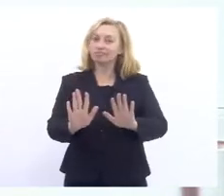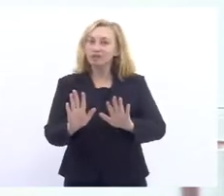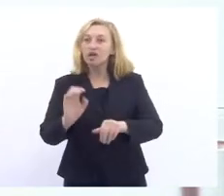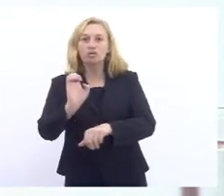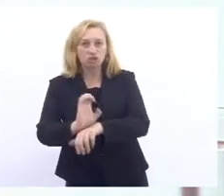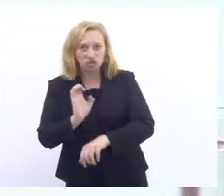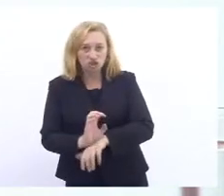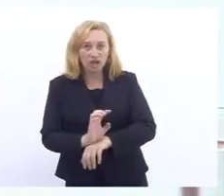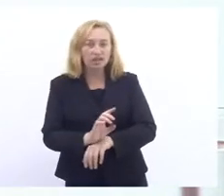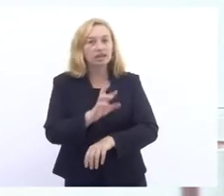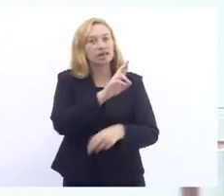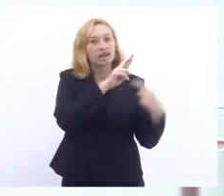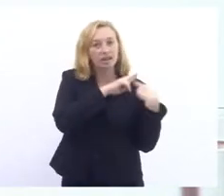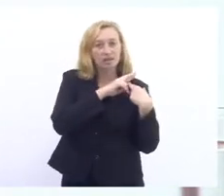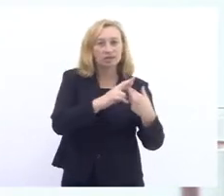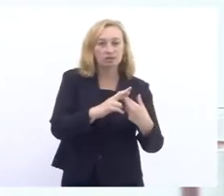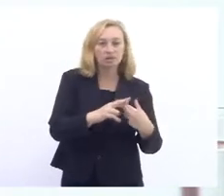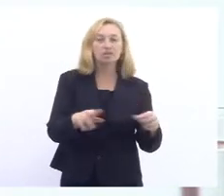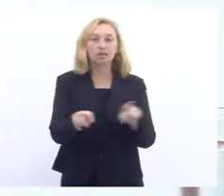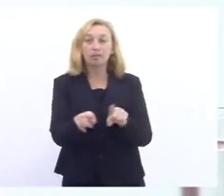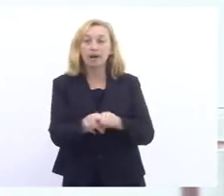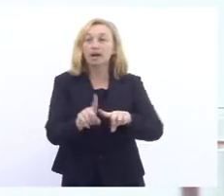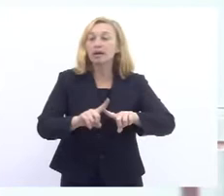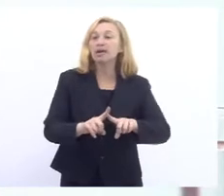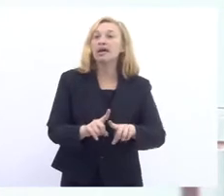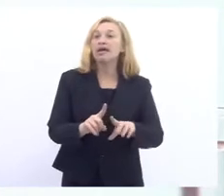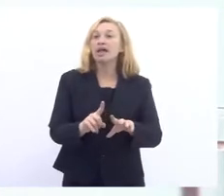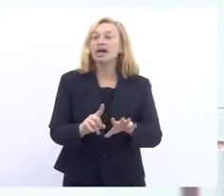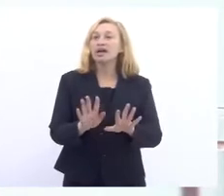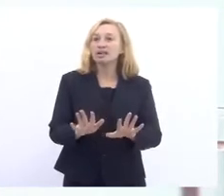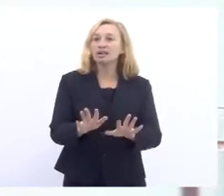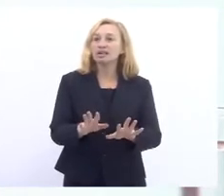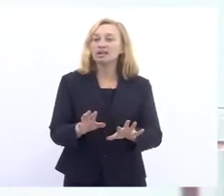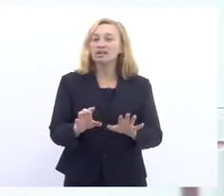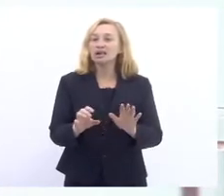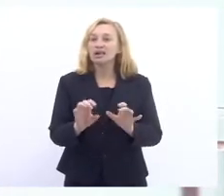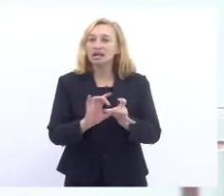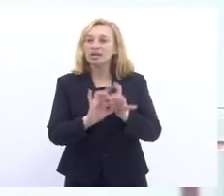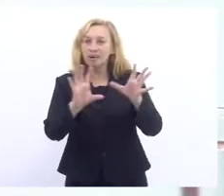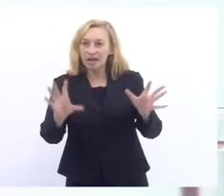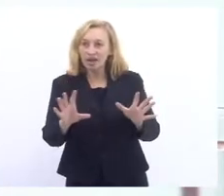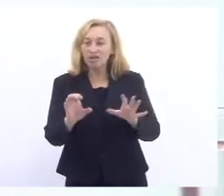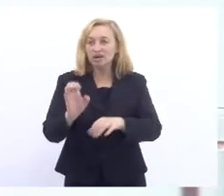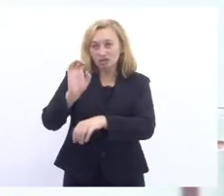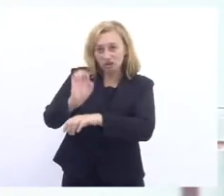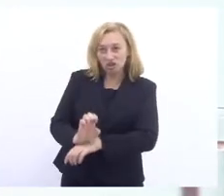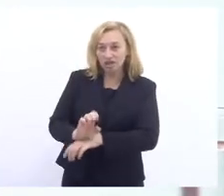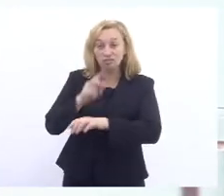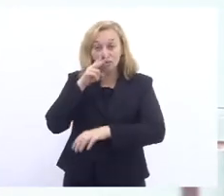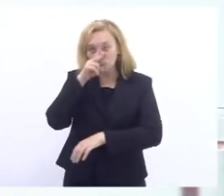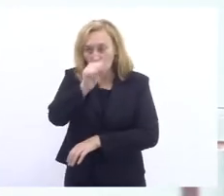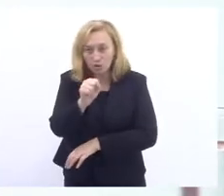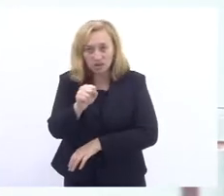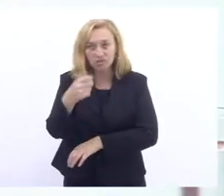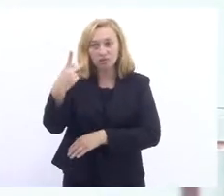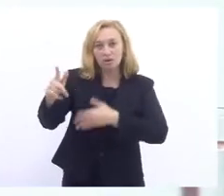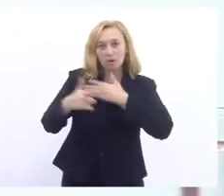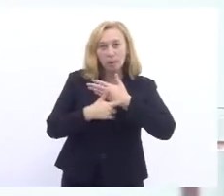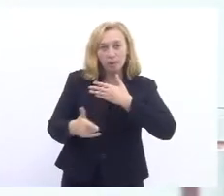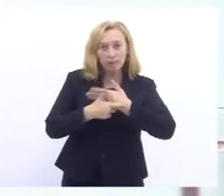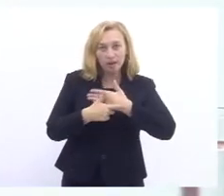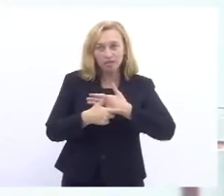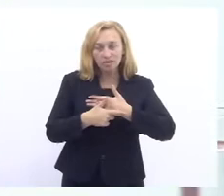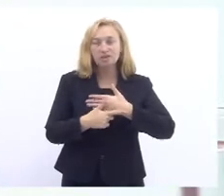indispensável diga-se de passagem aliás para contrapor agenda outra Liberal a gente quer um estado fortalecido no seu papel